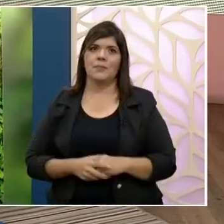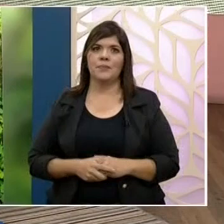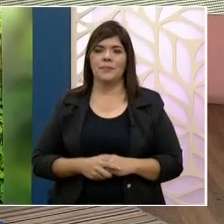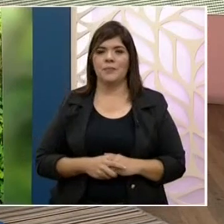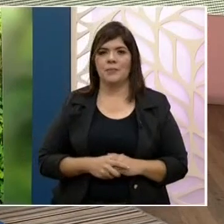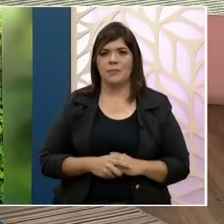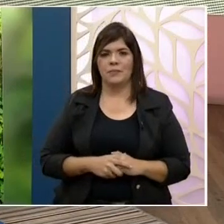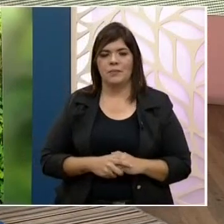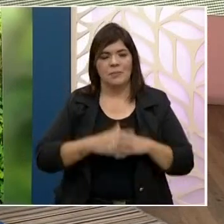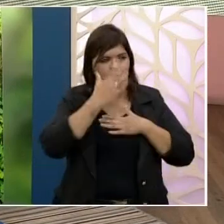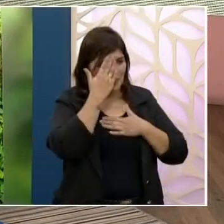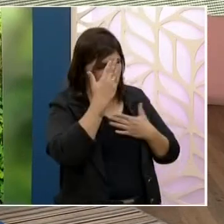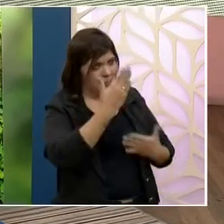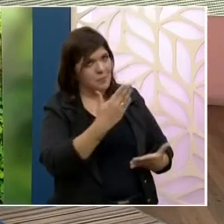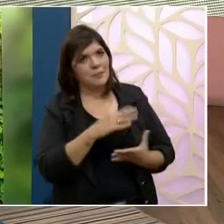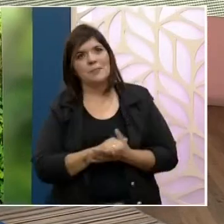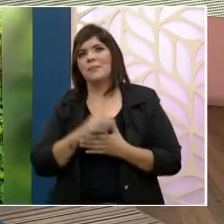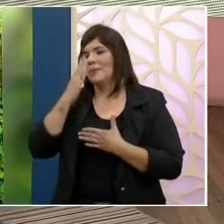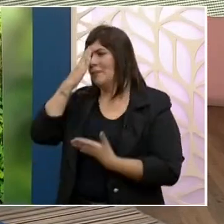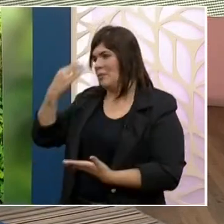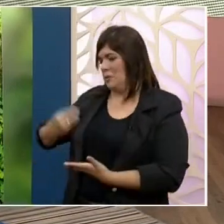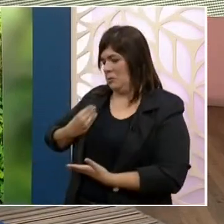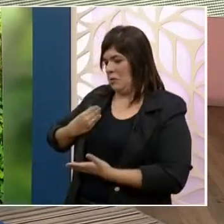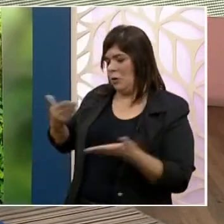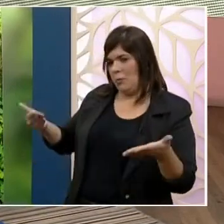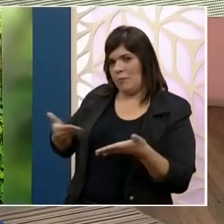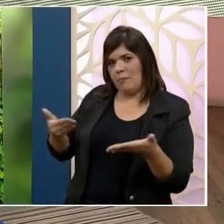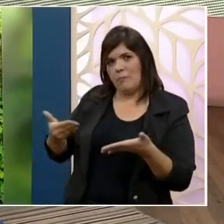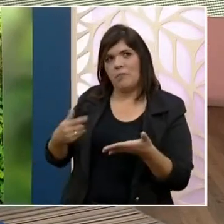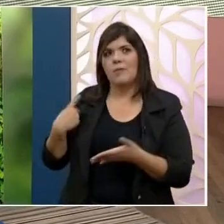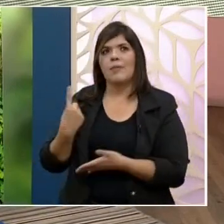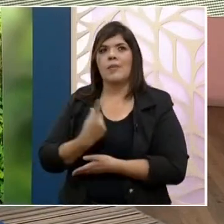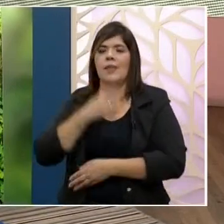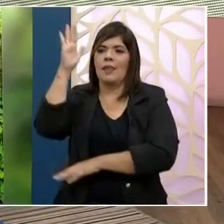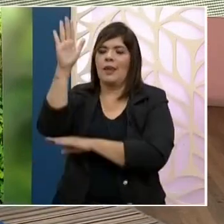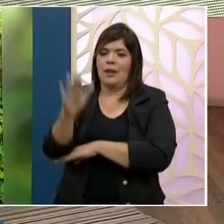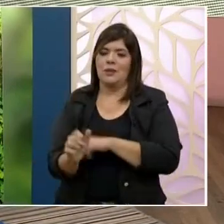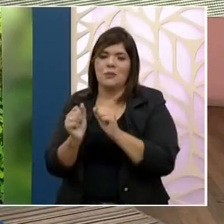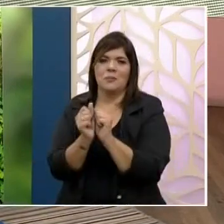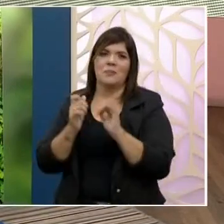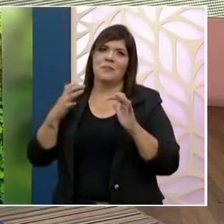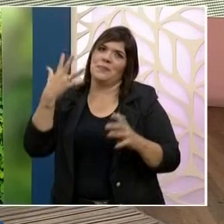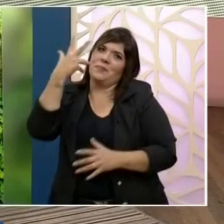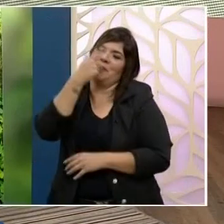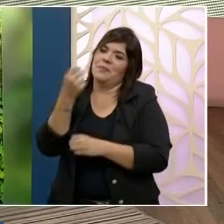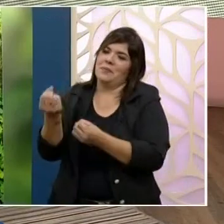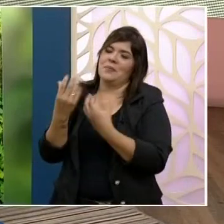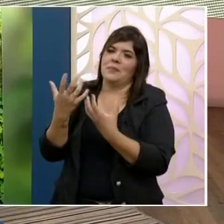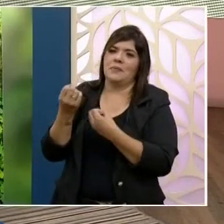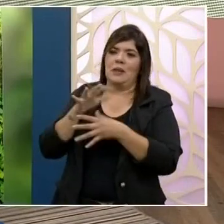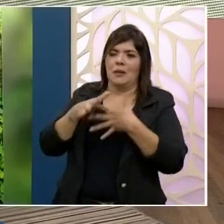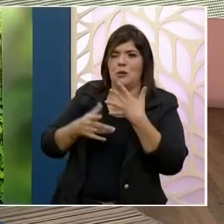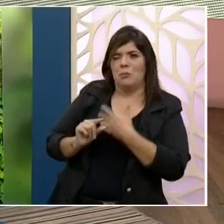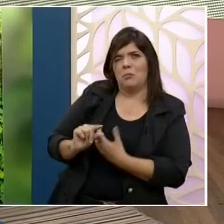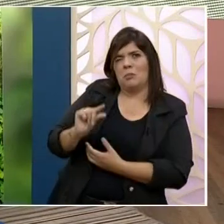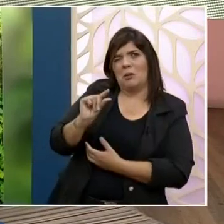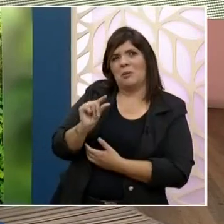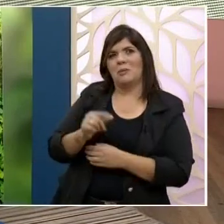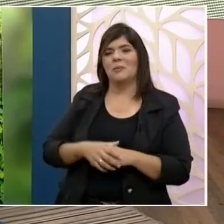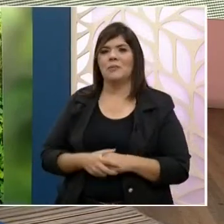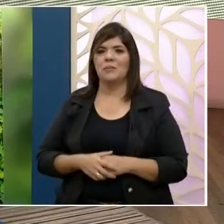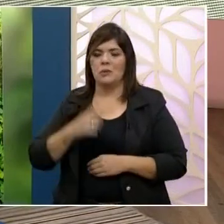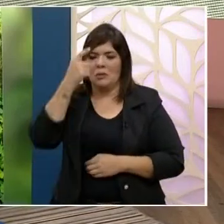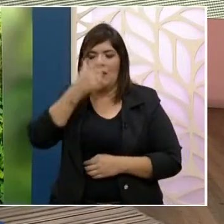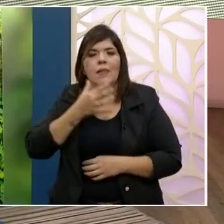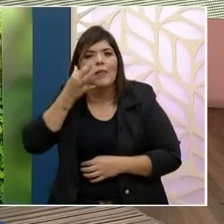mesmo espaço. Muito obrigada por você ter vindo hoje. Por ter abrilhantado o nosso programa e nos ensinado um pouco mais como a gente ser